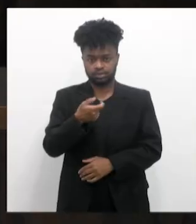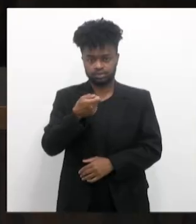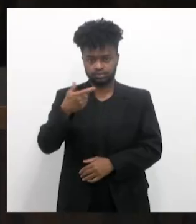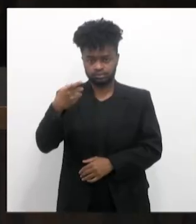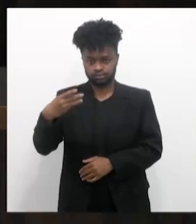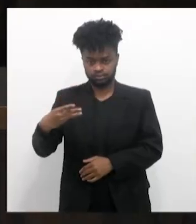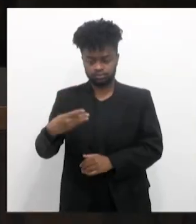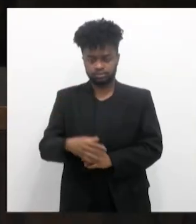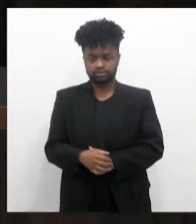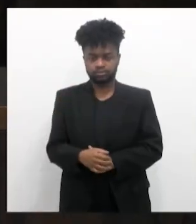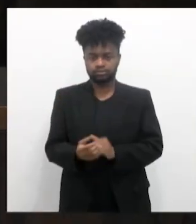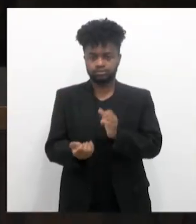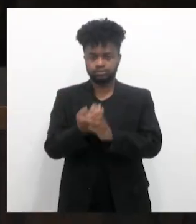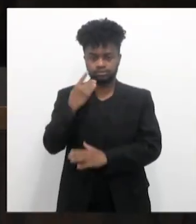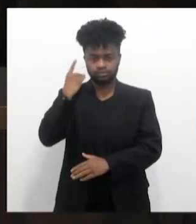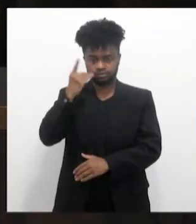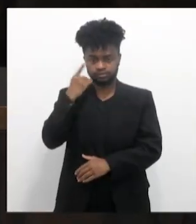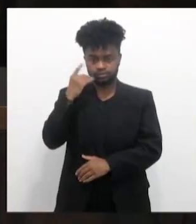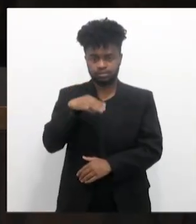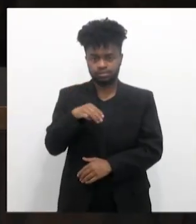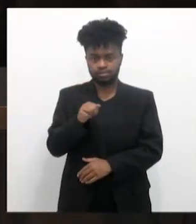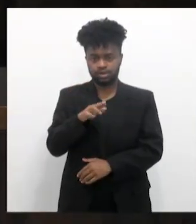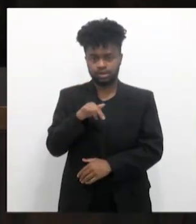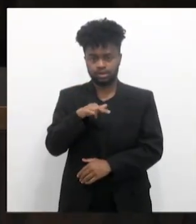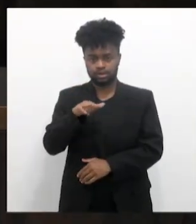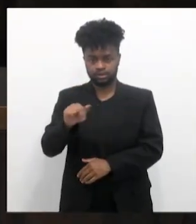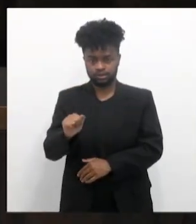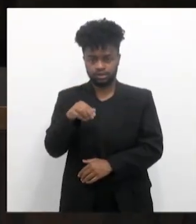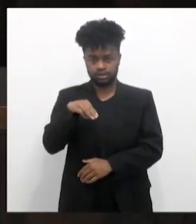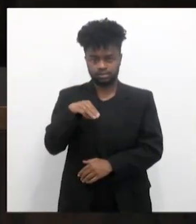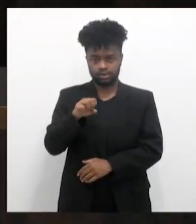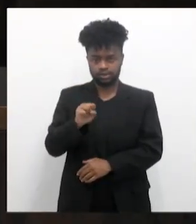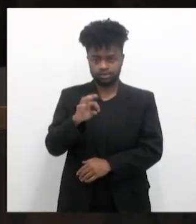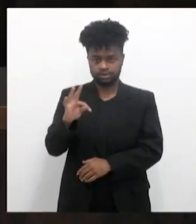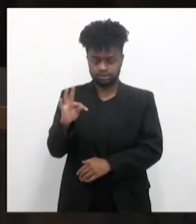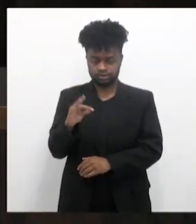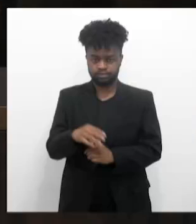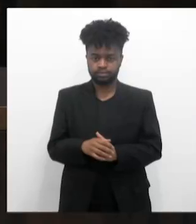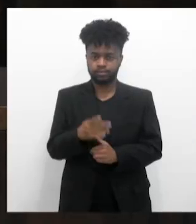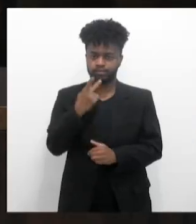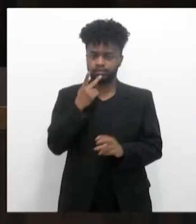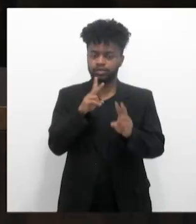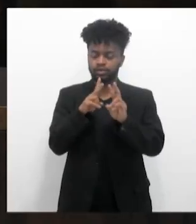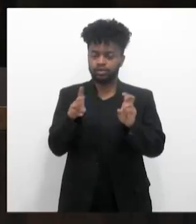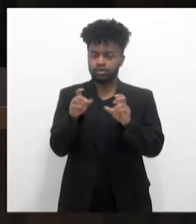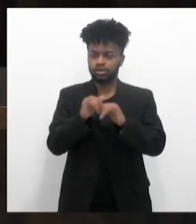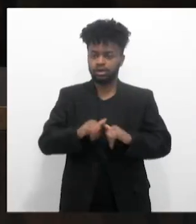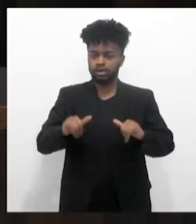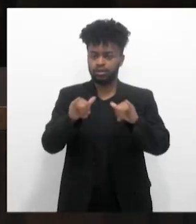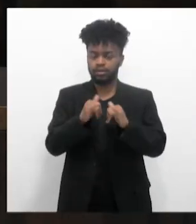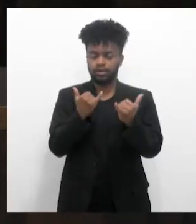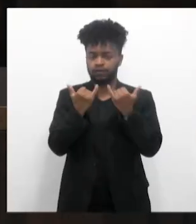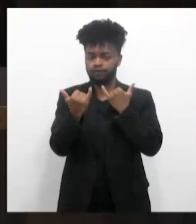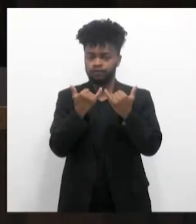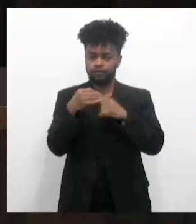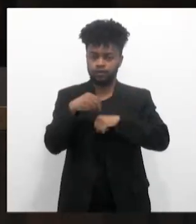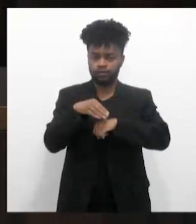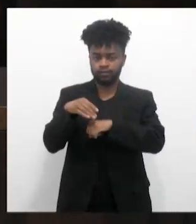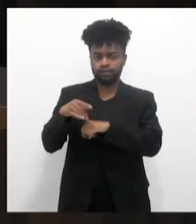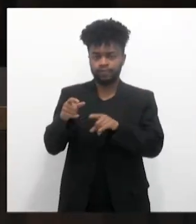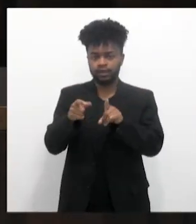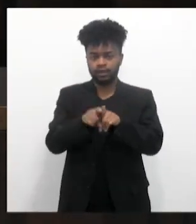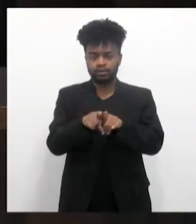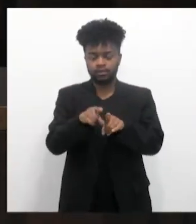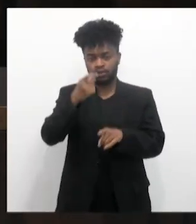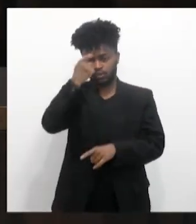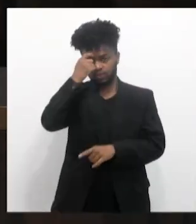2265/2023, de autoria da deputada Marina do MST, que dispõe sobre a campanha informativa e de